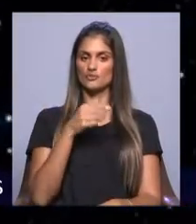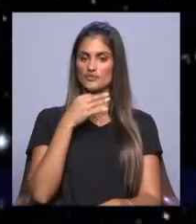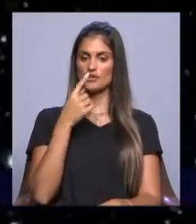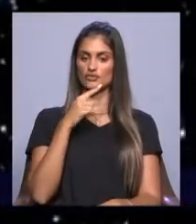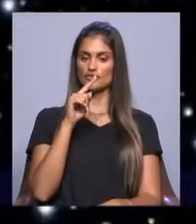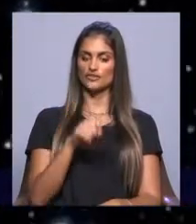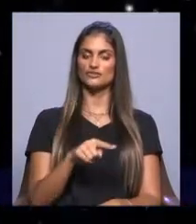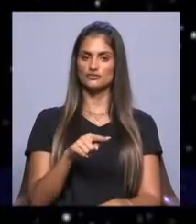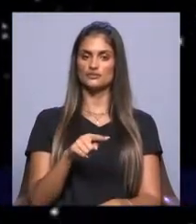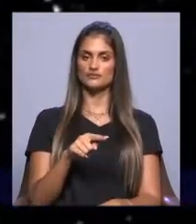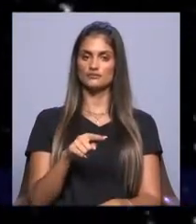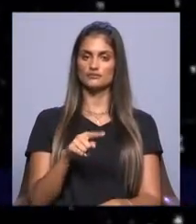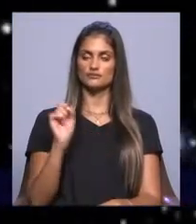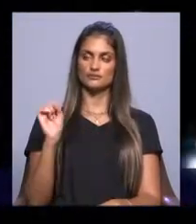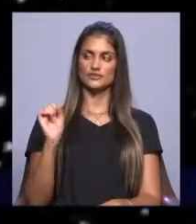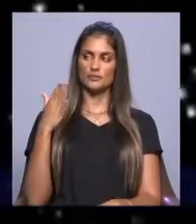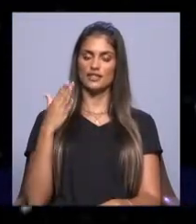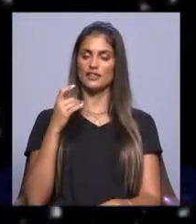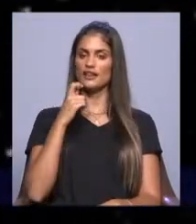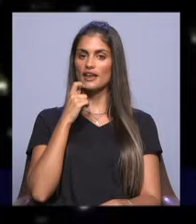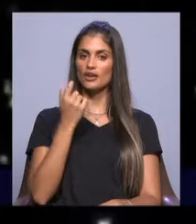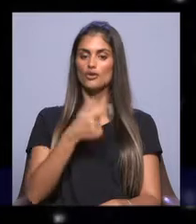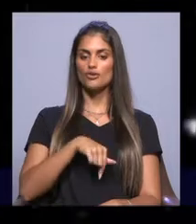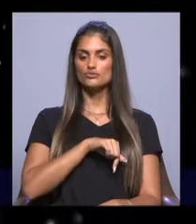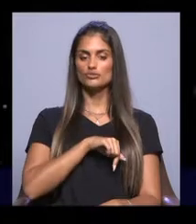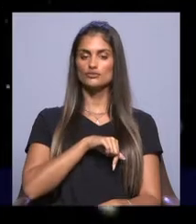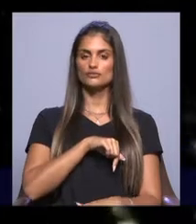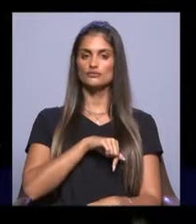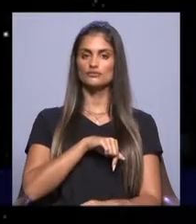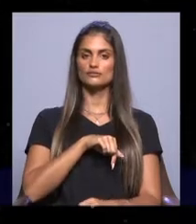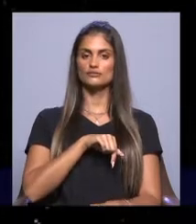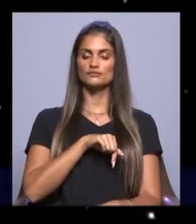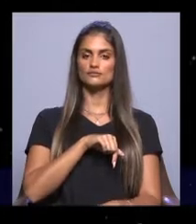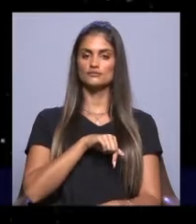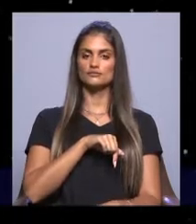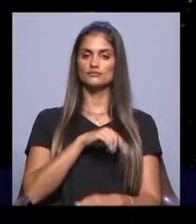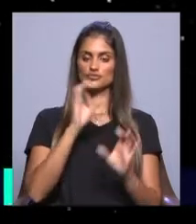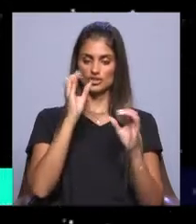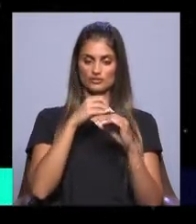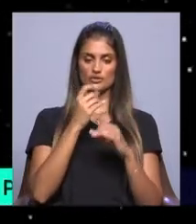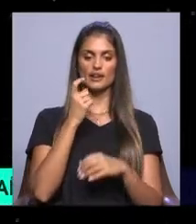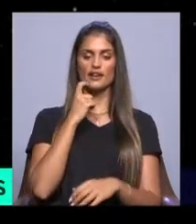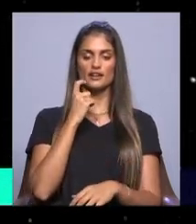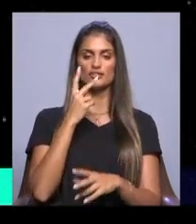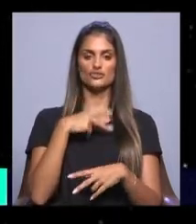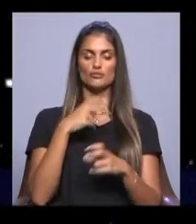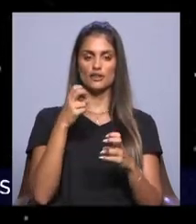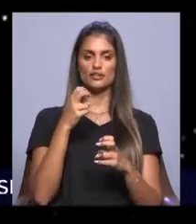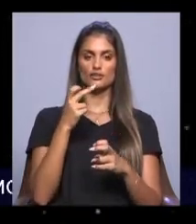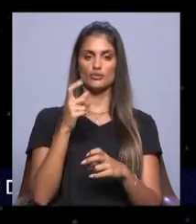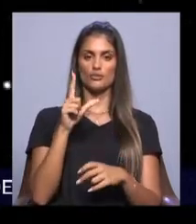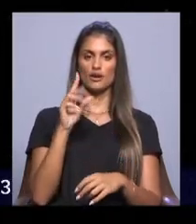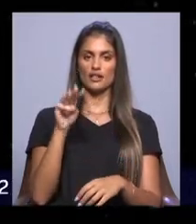vez, do universo primordial. Quem é que é o nosso agente telescópico nesta descoberta? O ALMA,